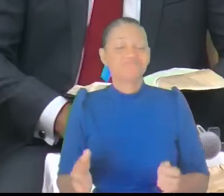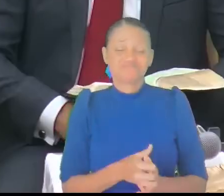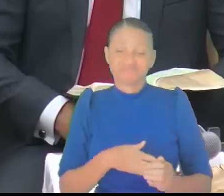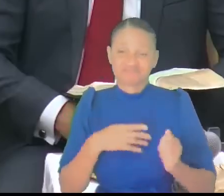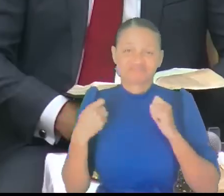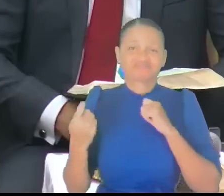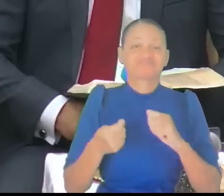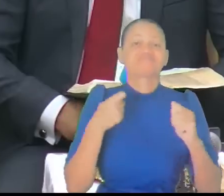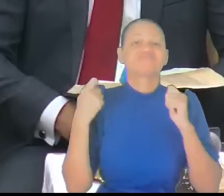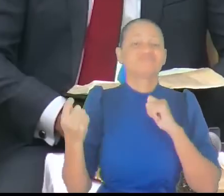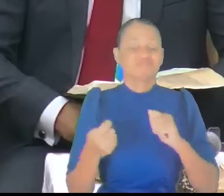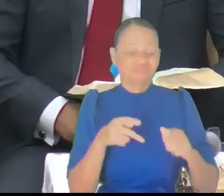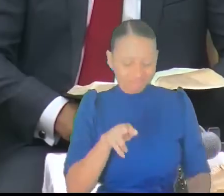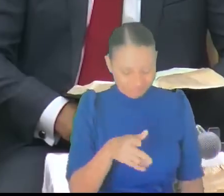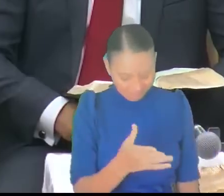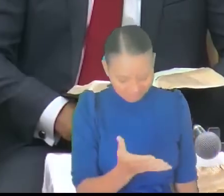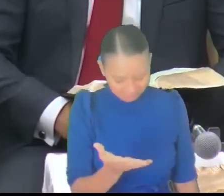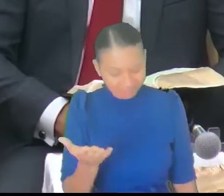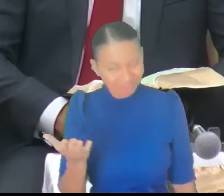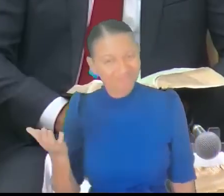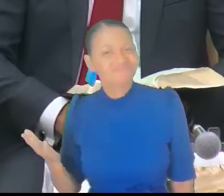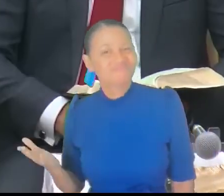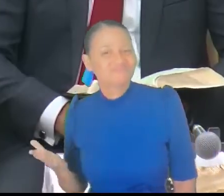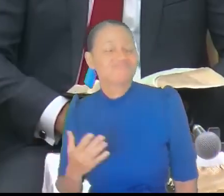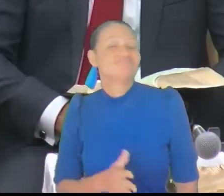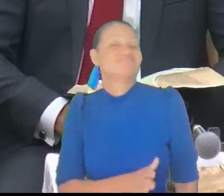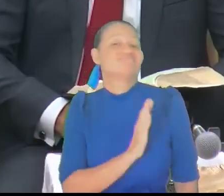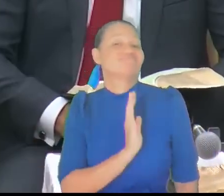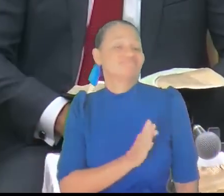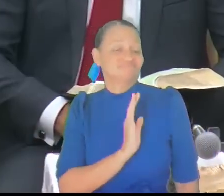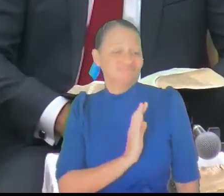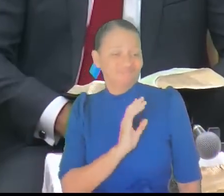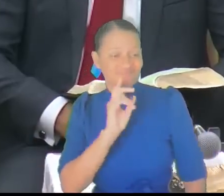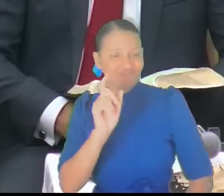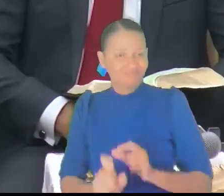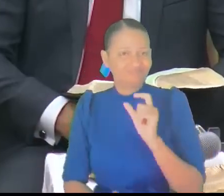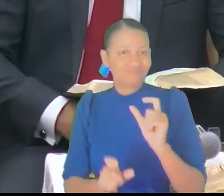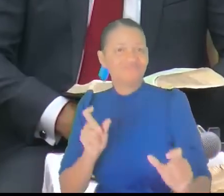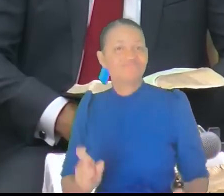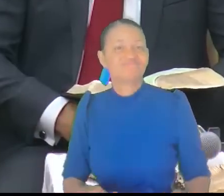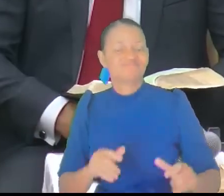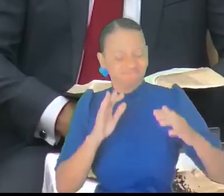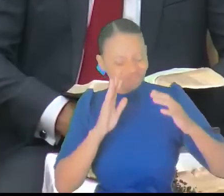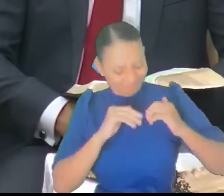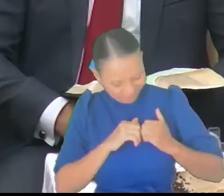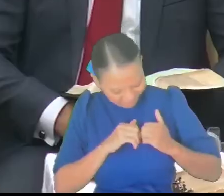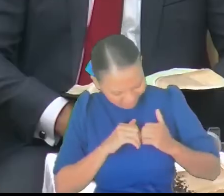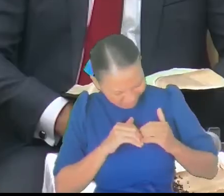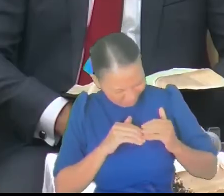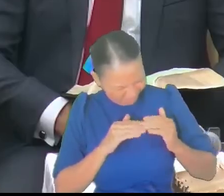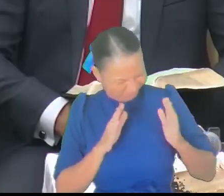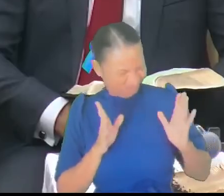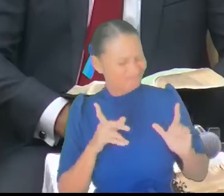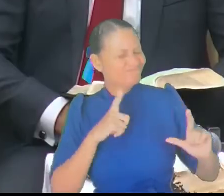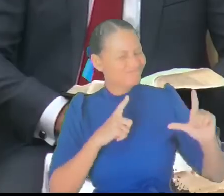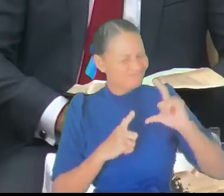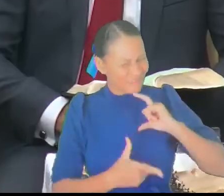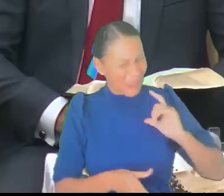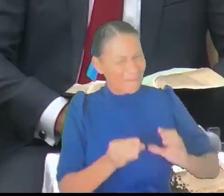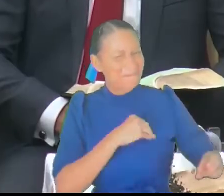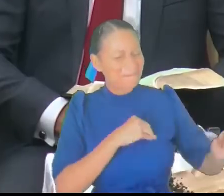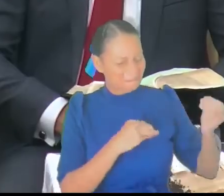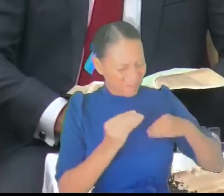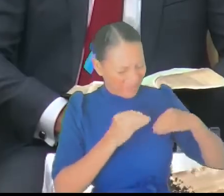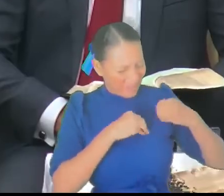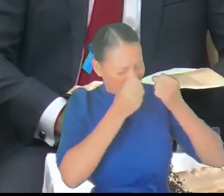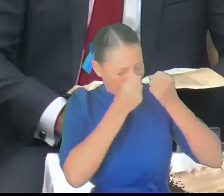Aleluia. Irmão, no coração do homem se abrigam os maiores pecados, no coração do homem se abrigam